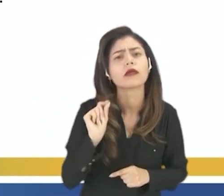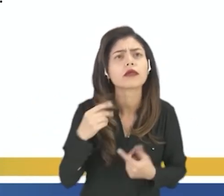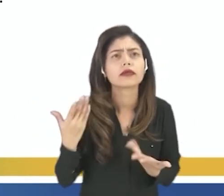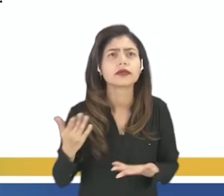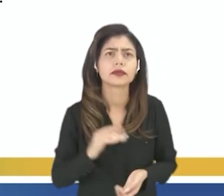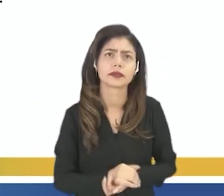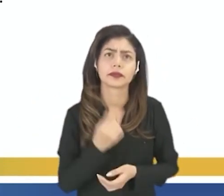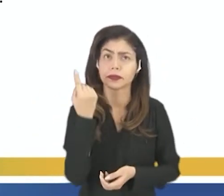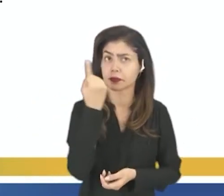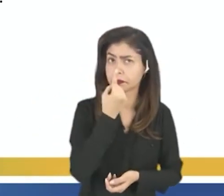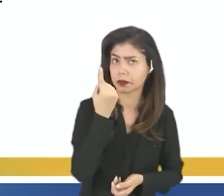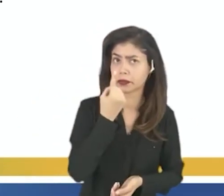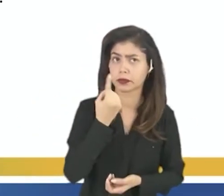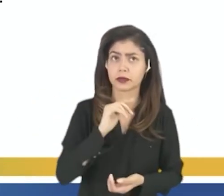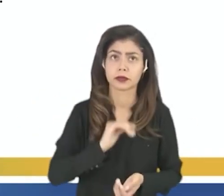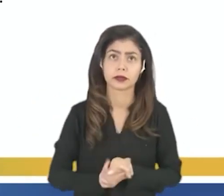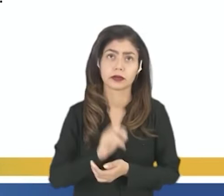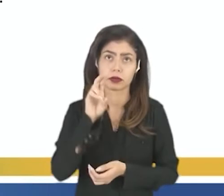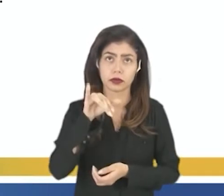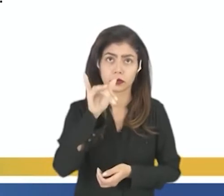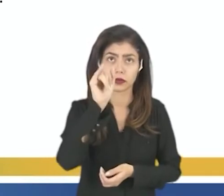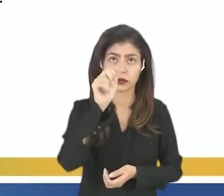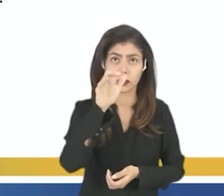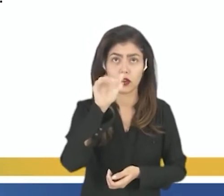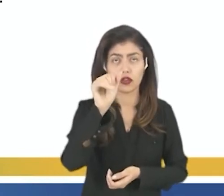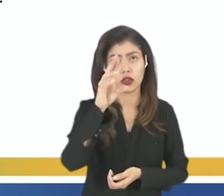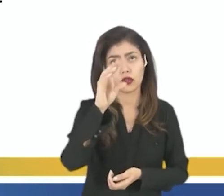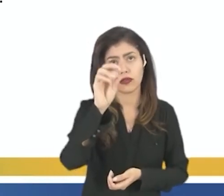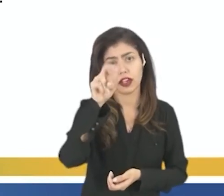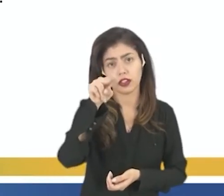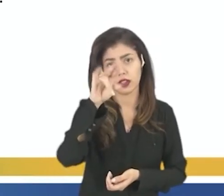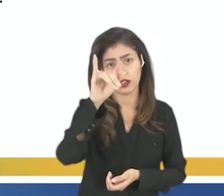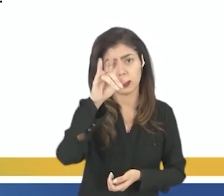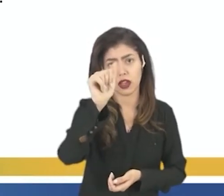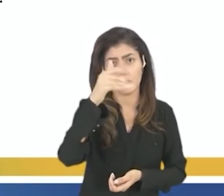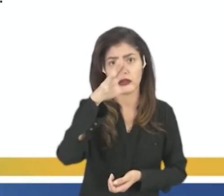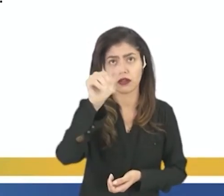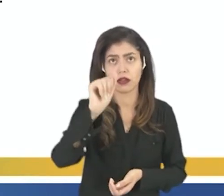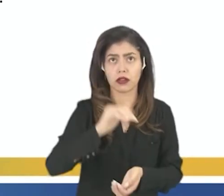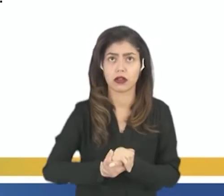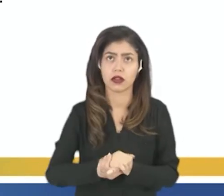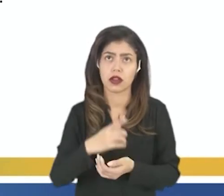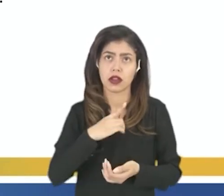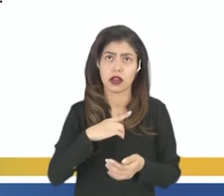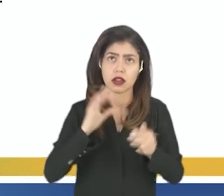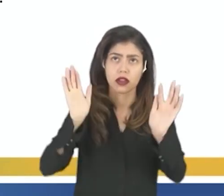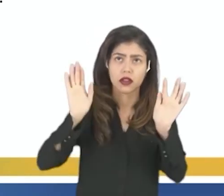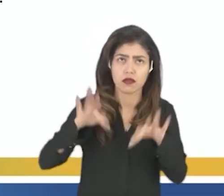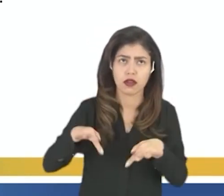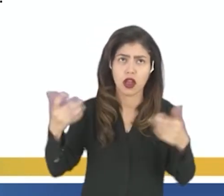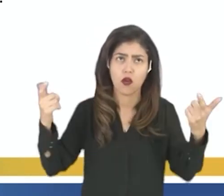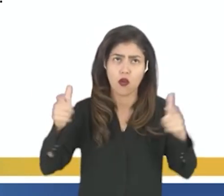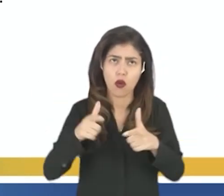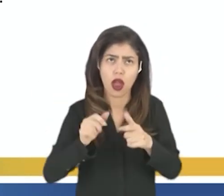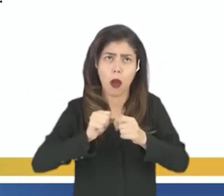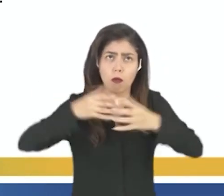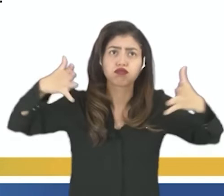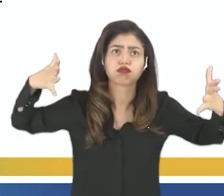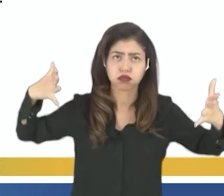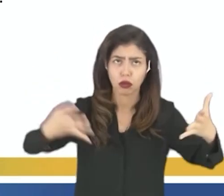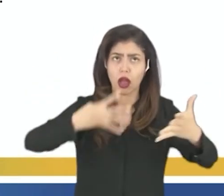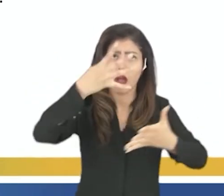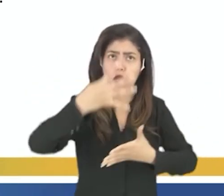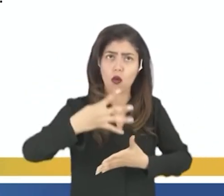uma das medidas empreendidas pela união soviética a fim de Minimizar os efeitos da Explosão do reator